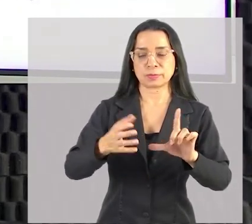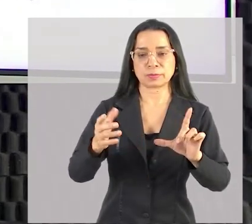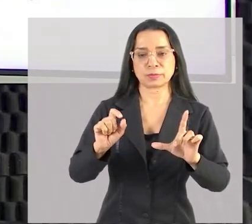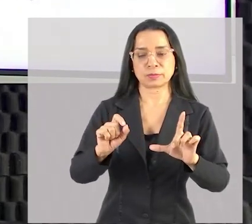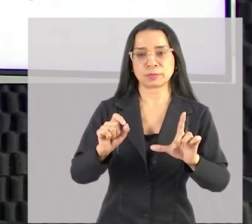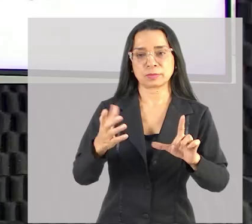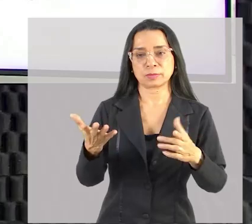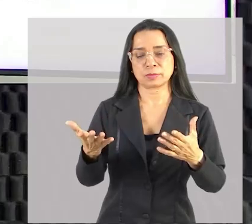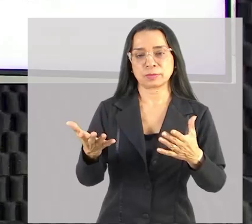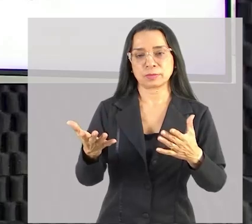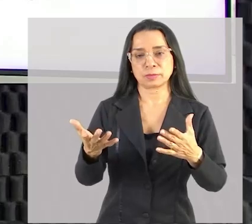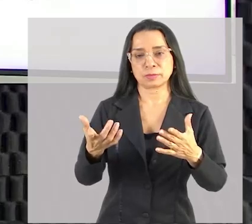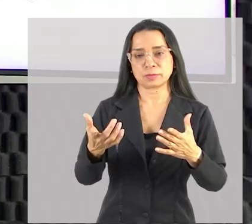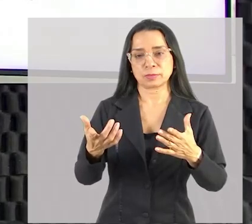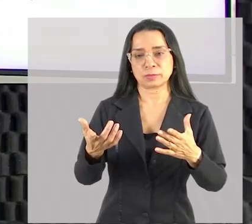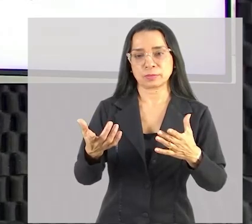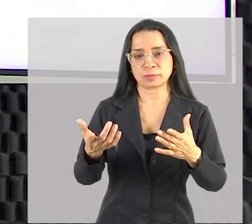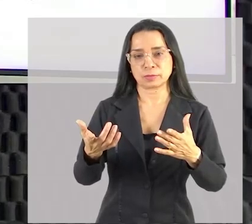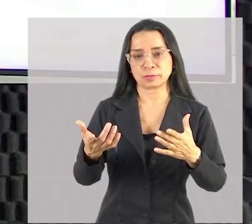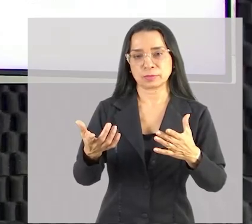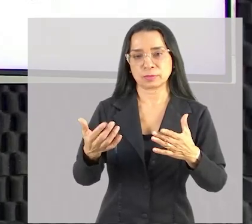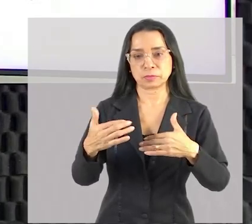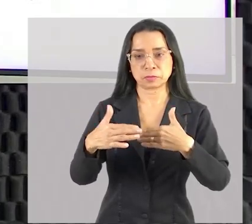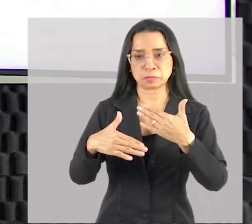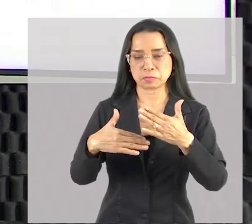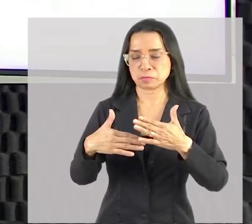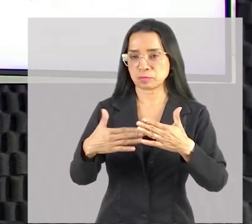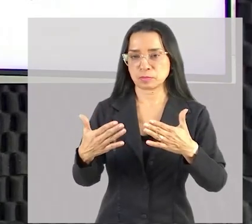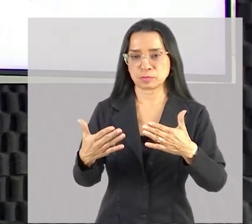Já que ali você vai ter passagem de água.